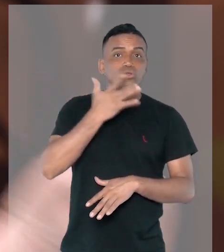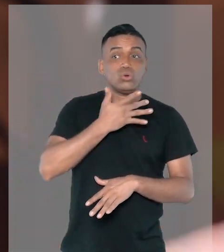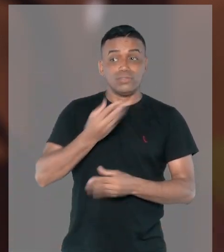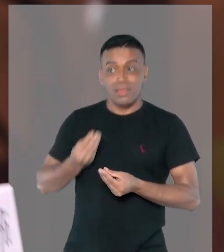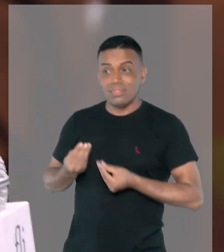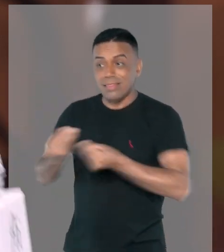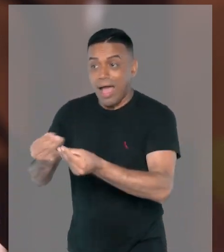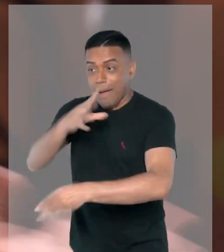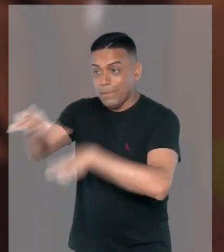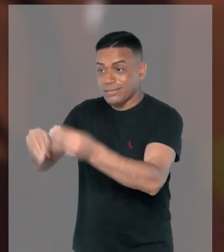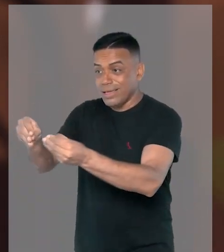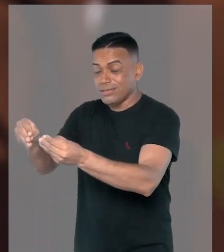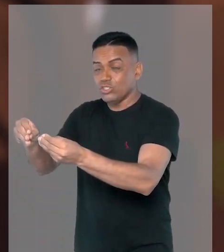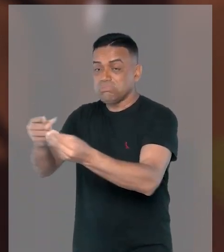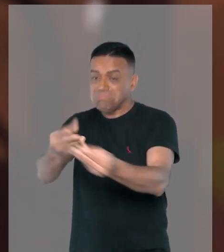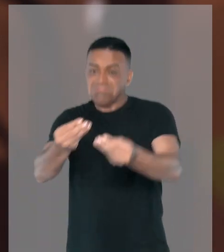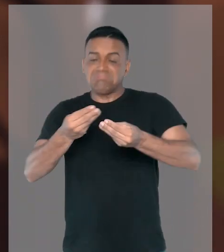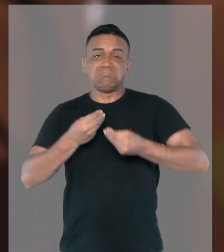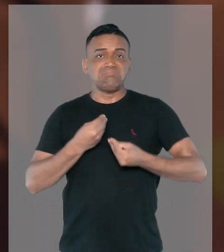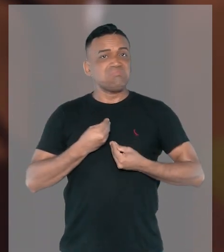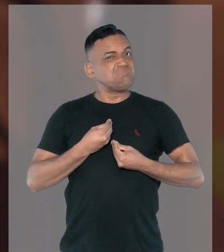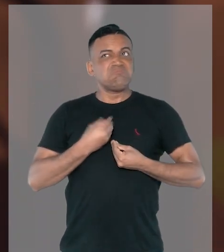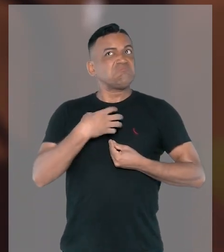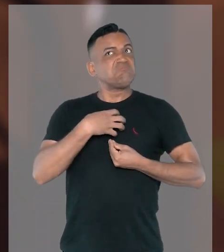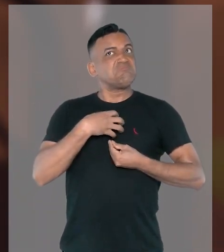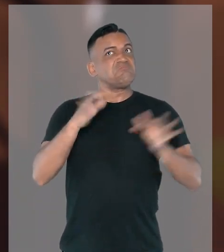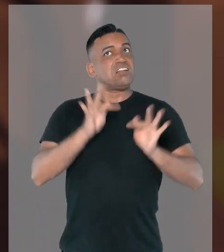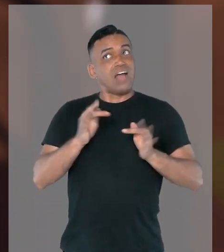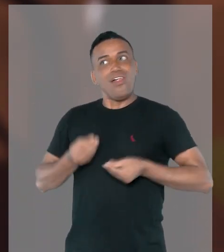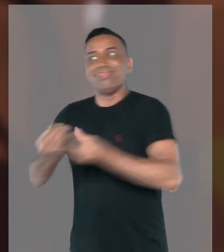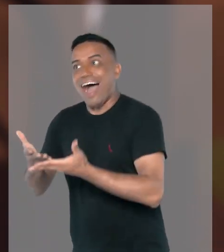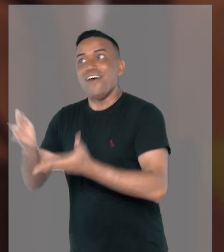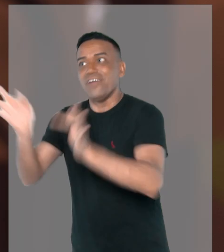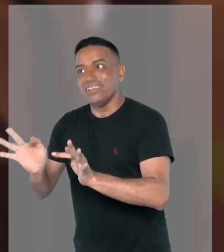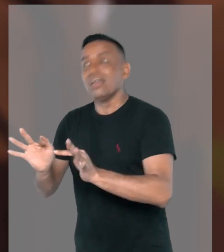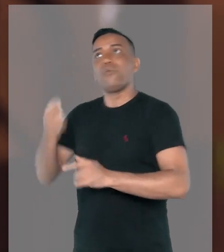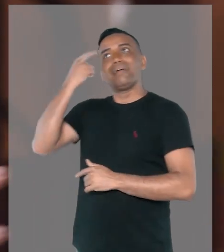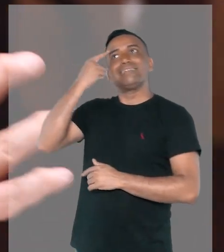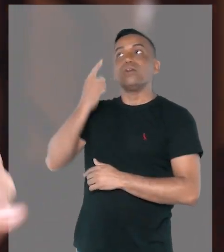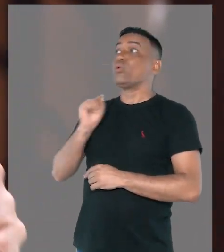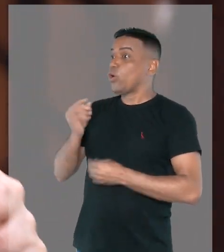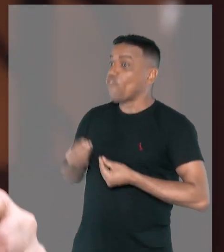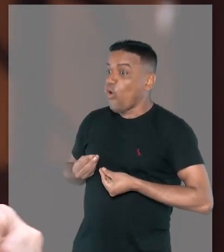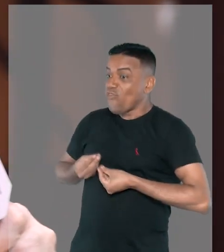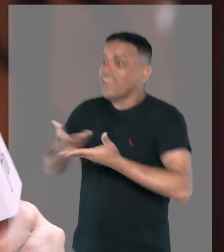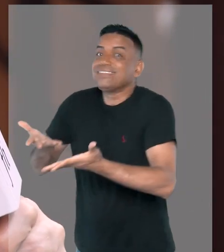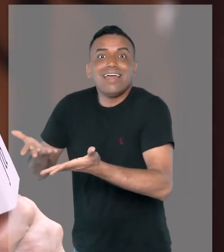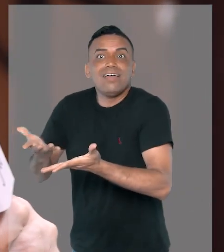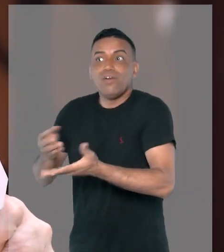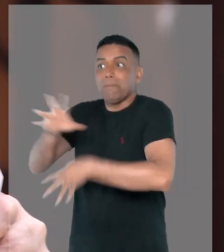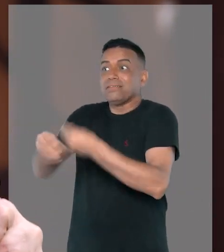um presente para alguém do que receber um presente. Você fica pensando, o que eu vou dar, né? O que eu posso oferecer,